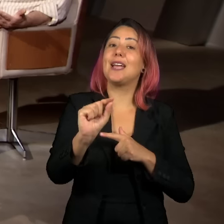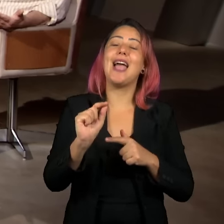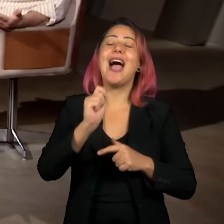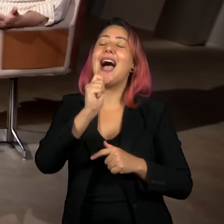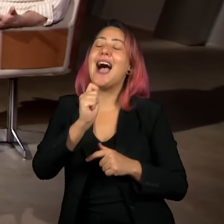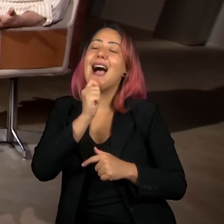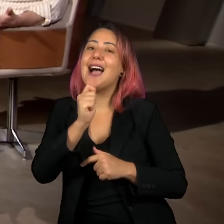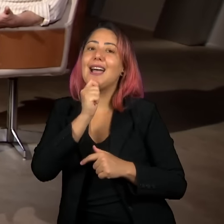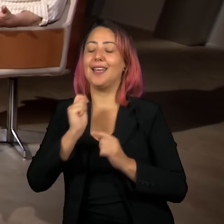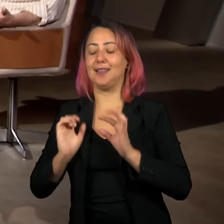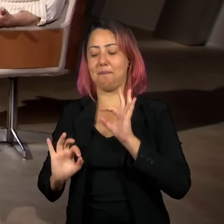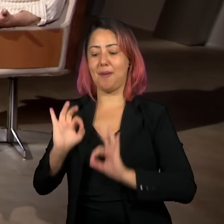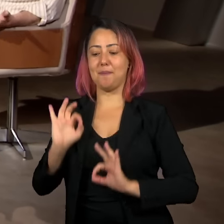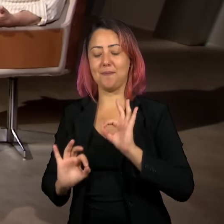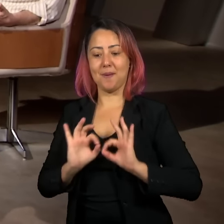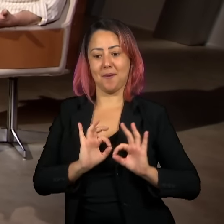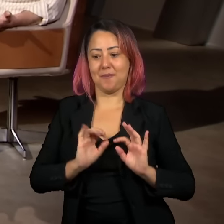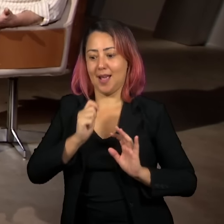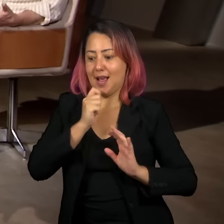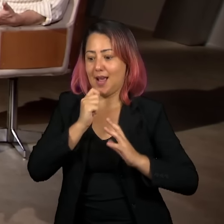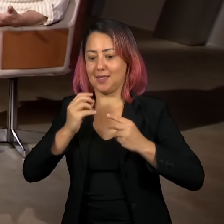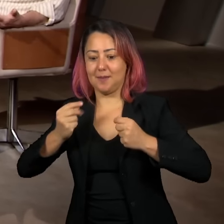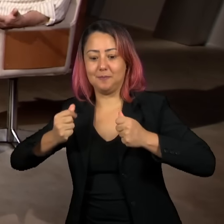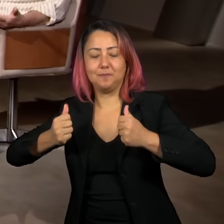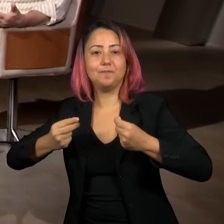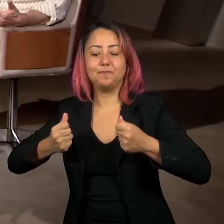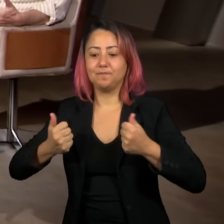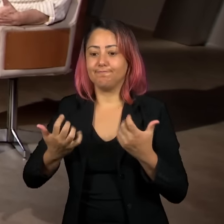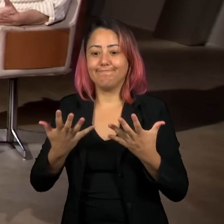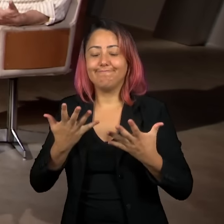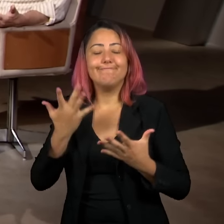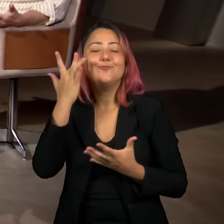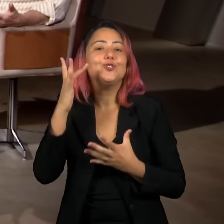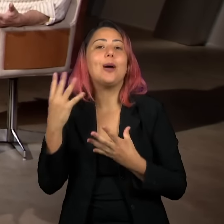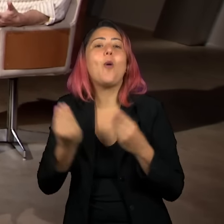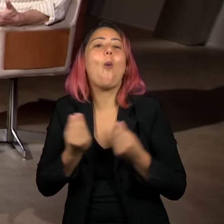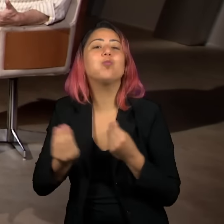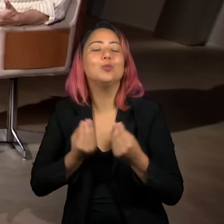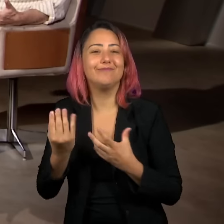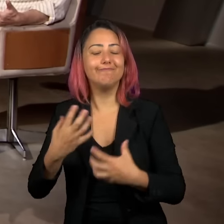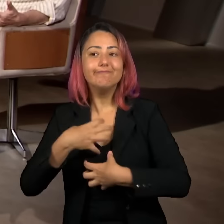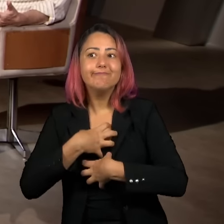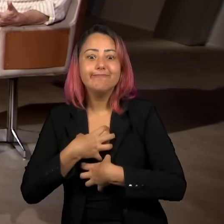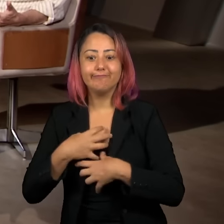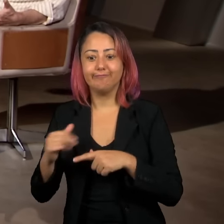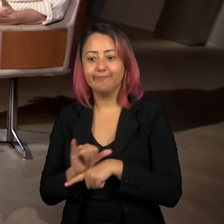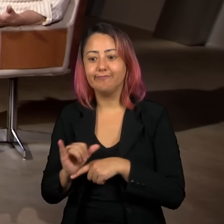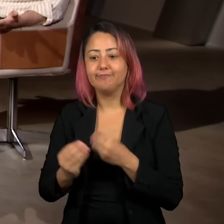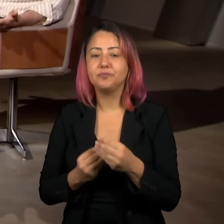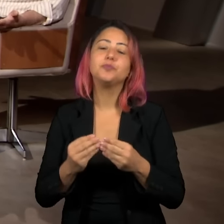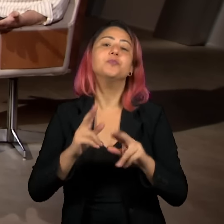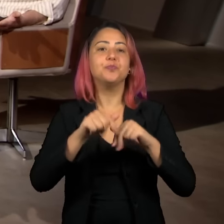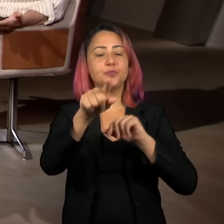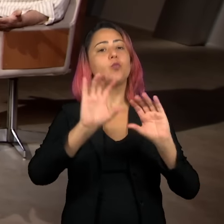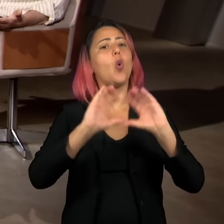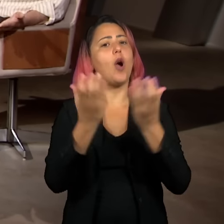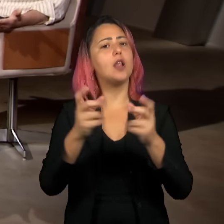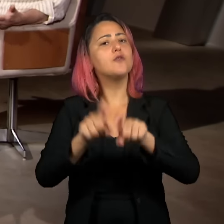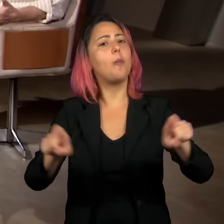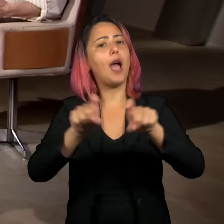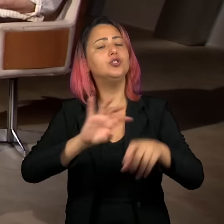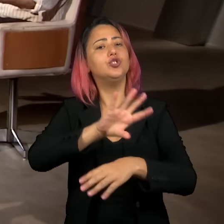procurando entender como é que né Quem que pode ajudar que que pode ser feito e claro um congresso desse de informática na